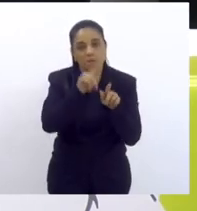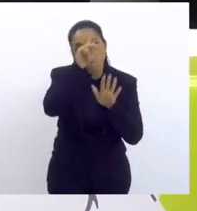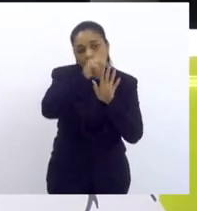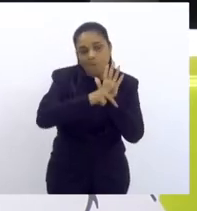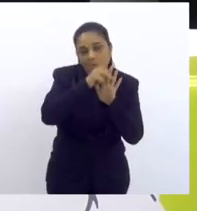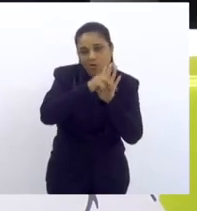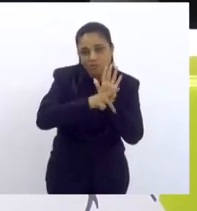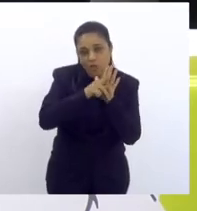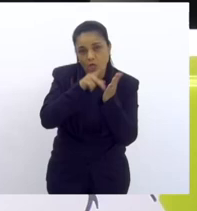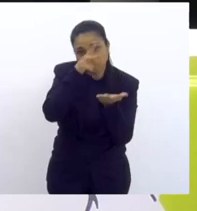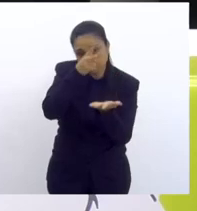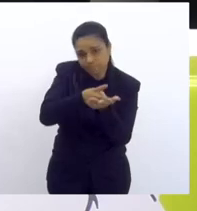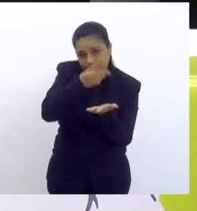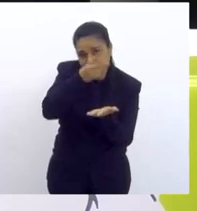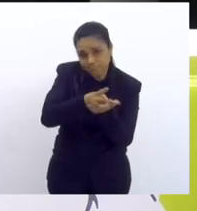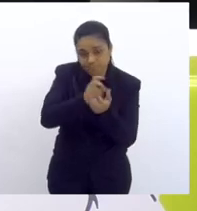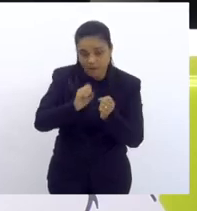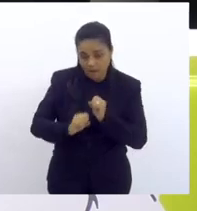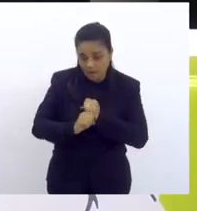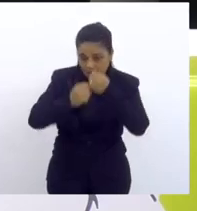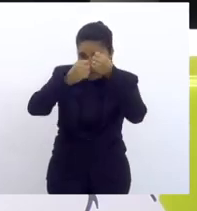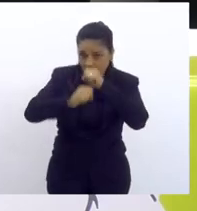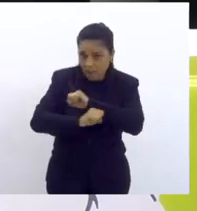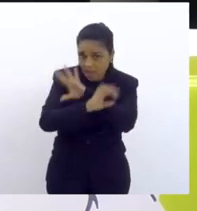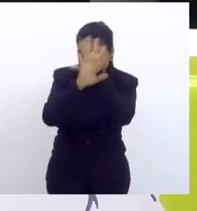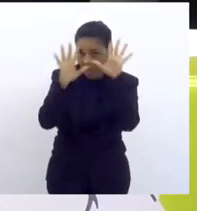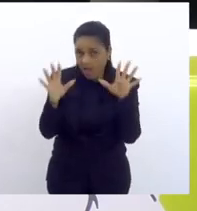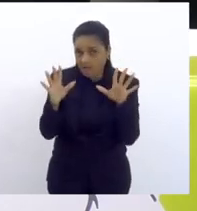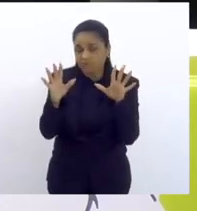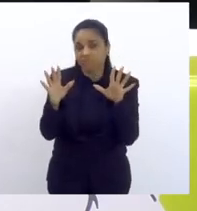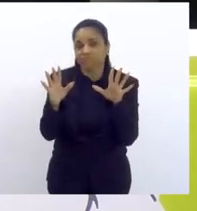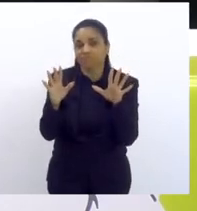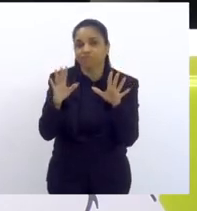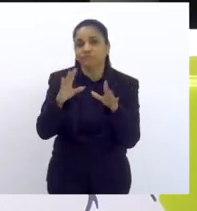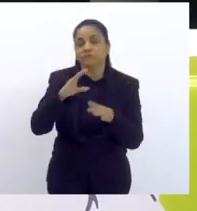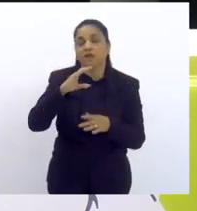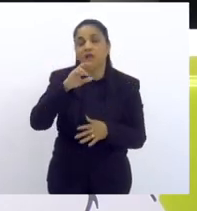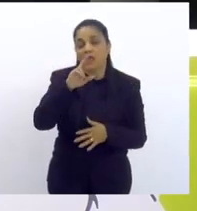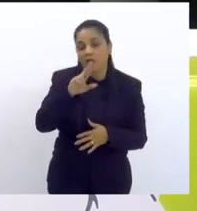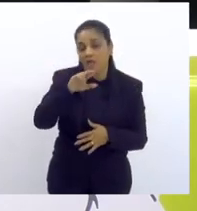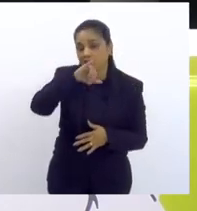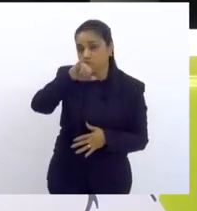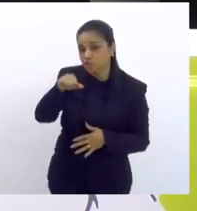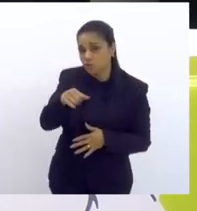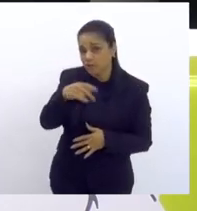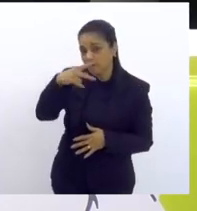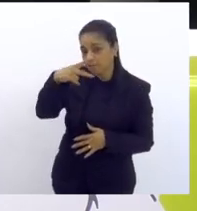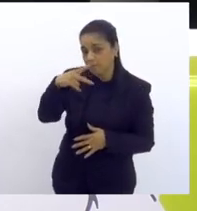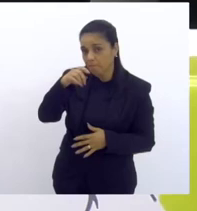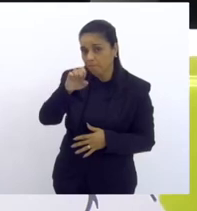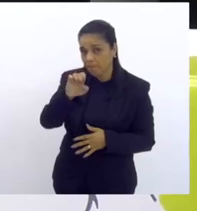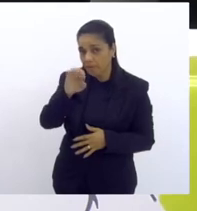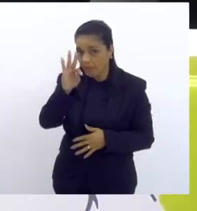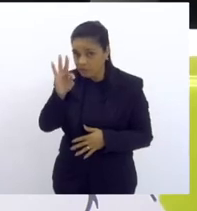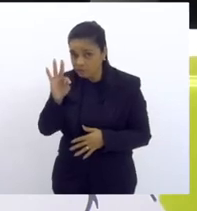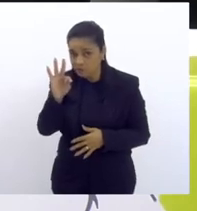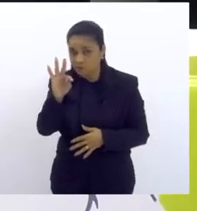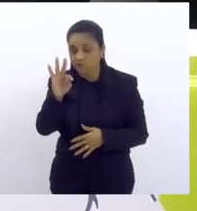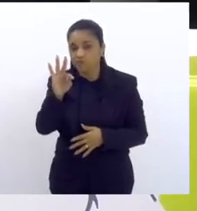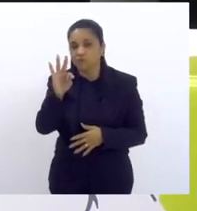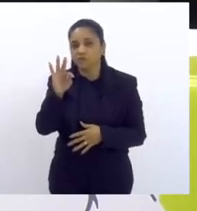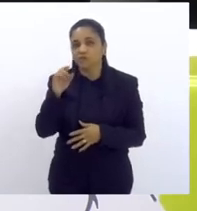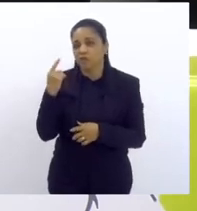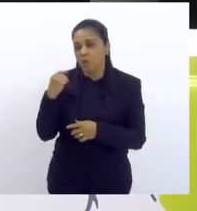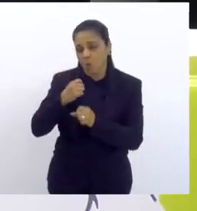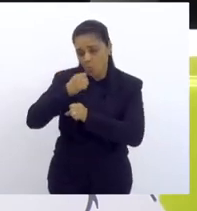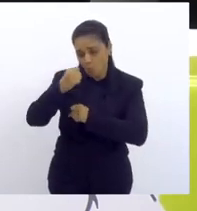efetivo Franco que foi que tem sido o RJ Pet que no último ano Salvo